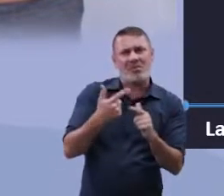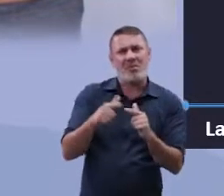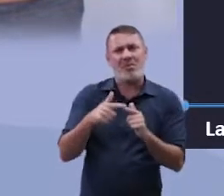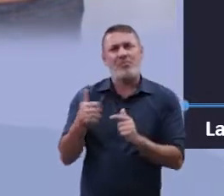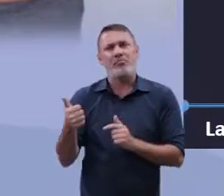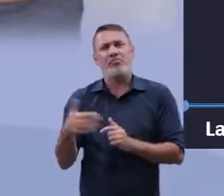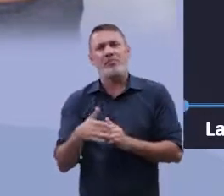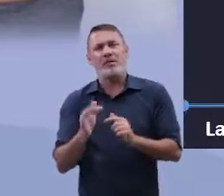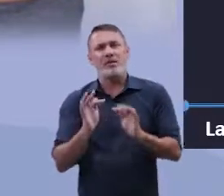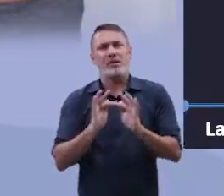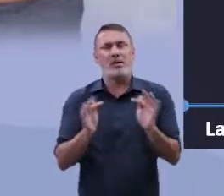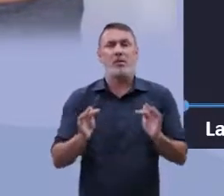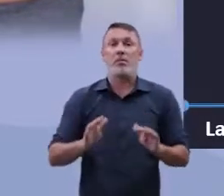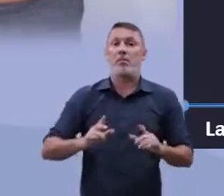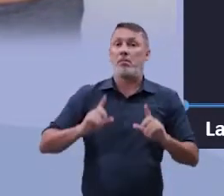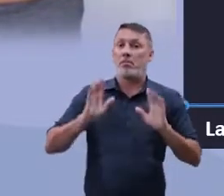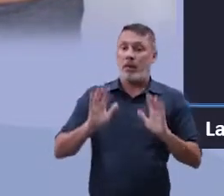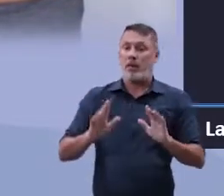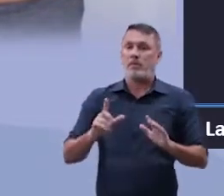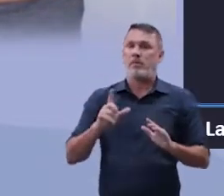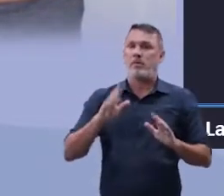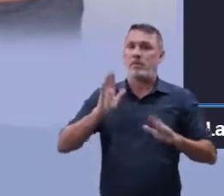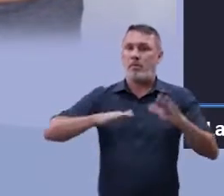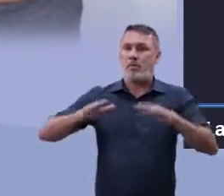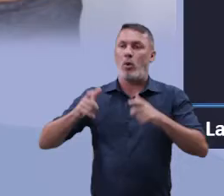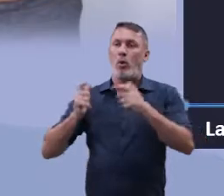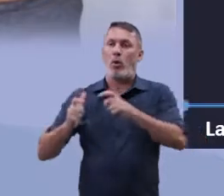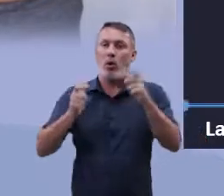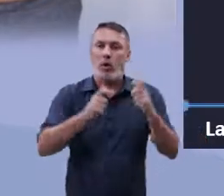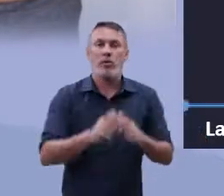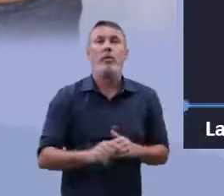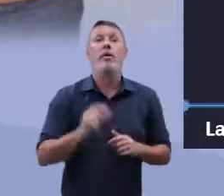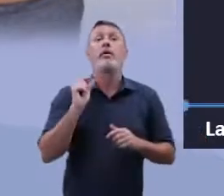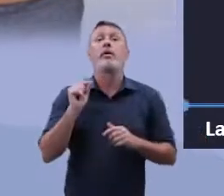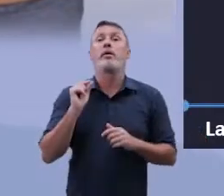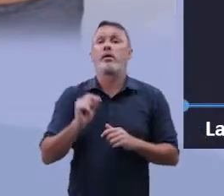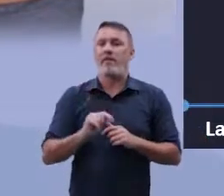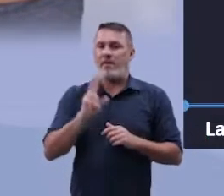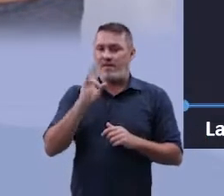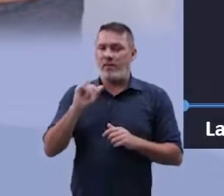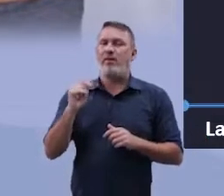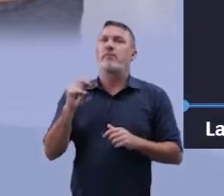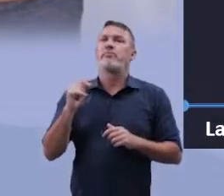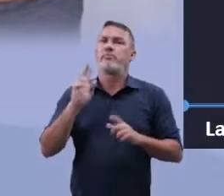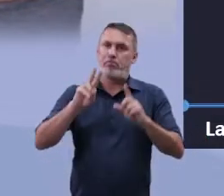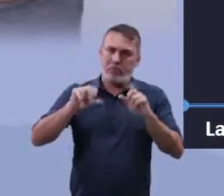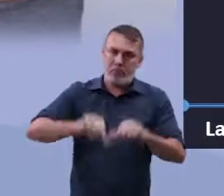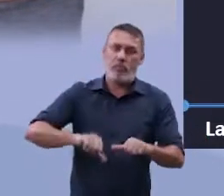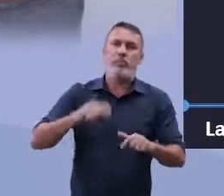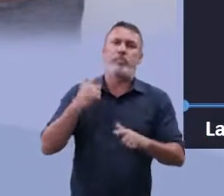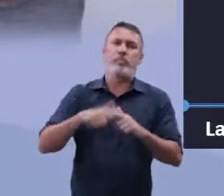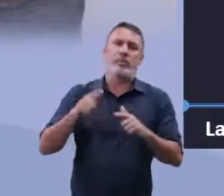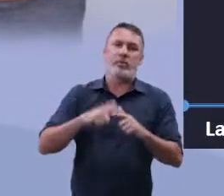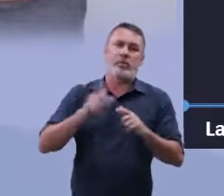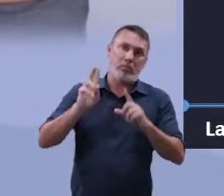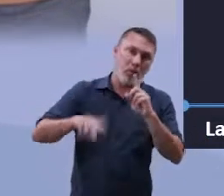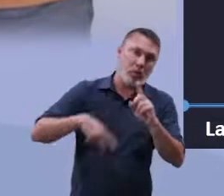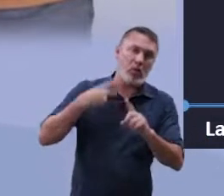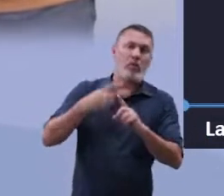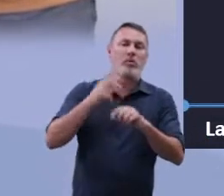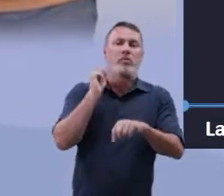probleminha, mas dependendo da situação do local, quem for pode ser um problemão. Talvez a pessoa não tenha acesso ao